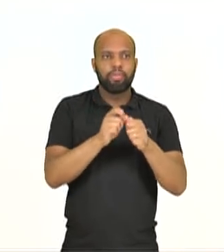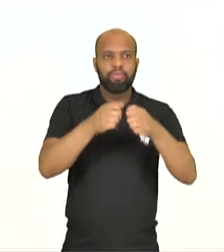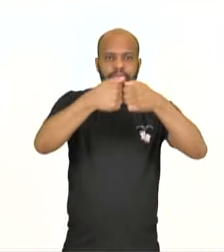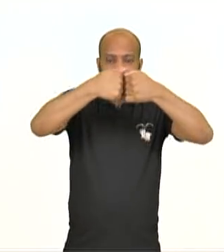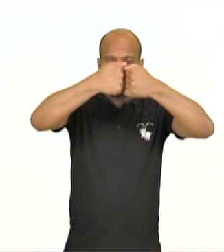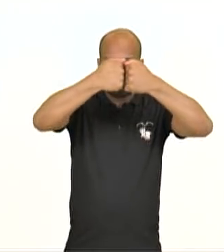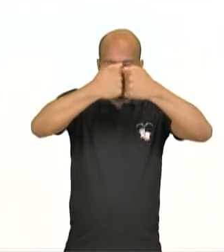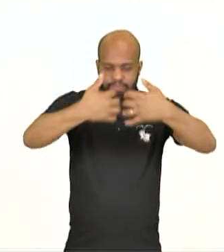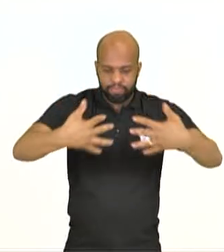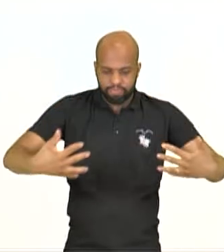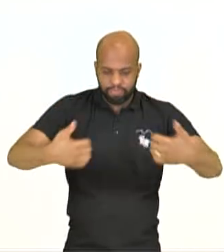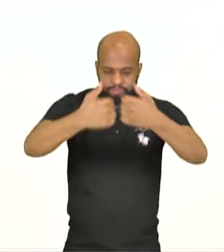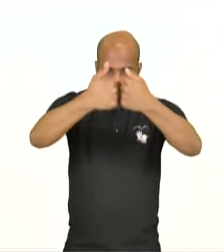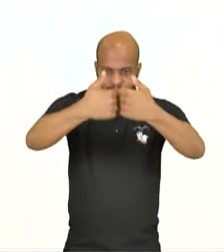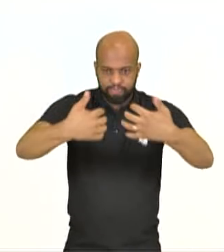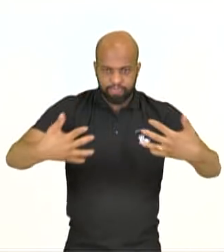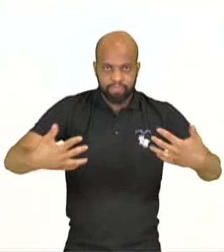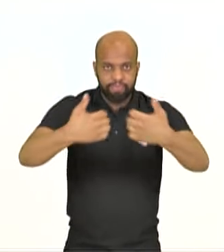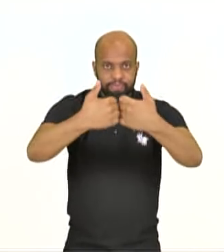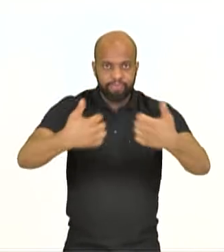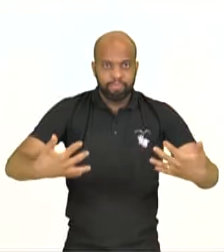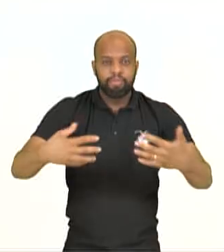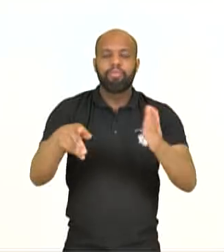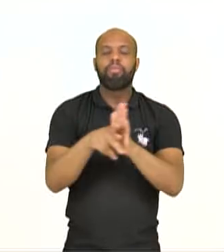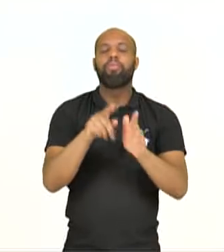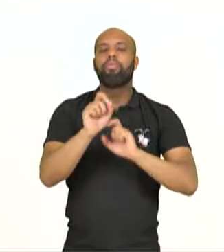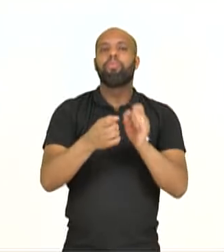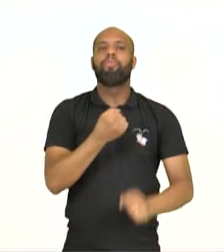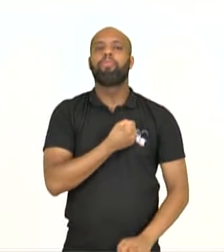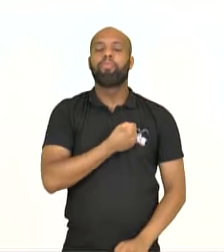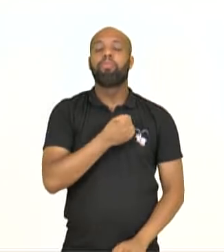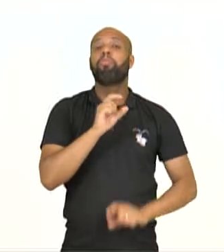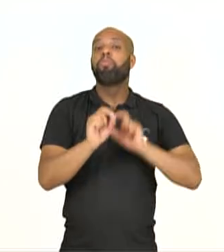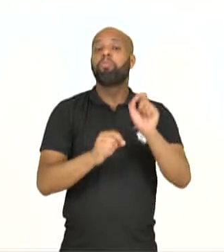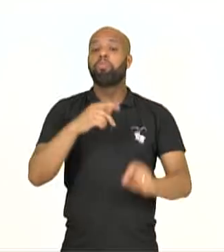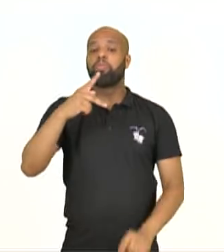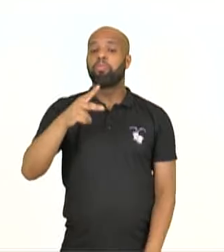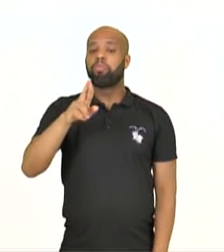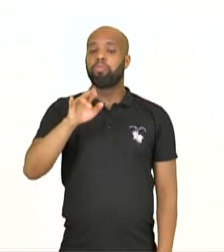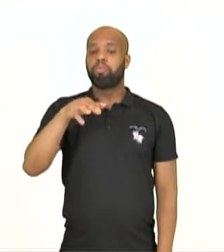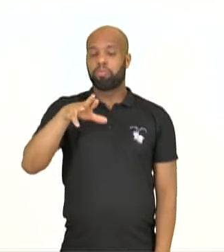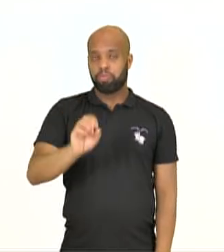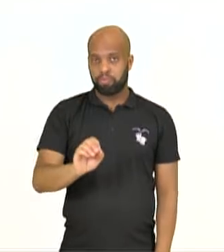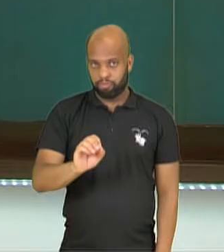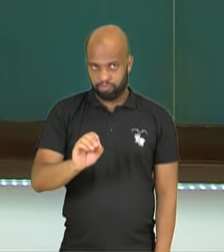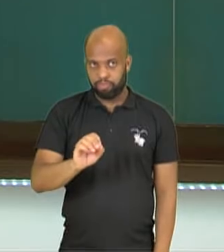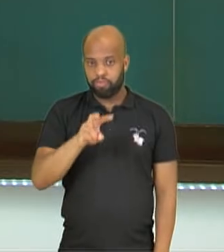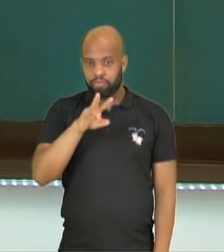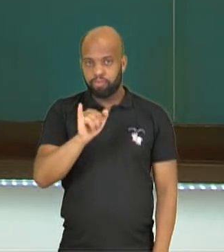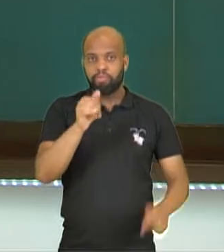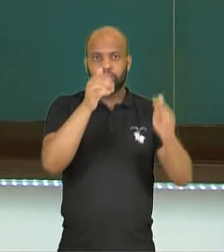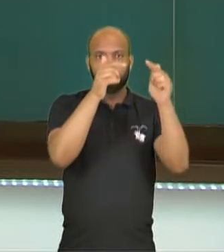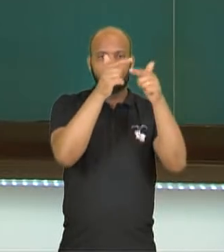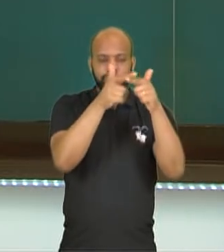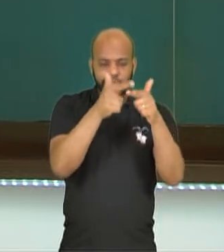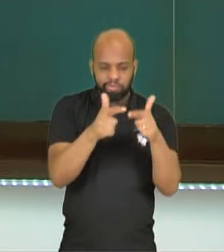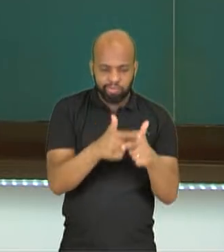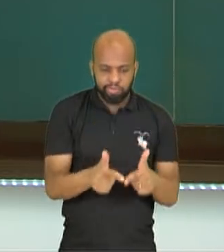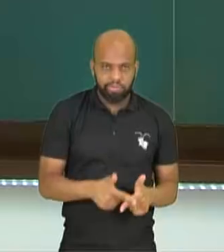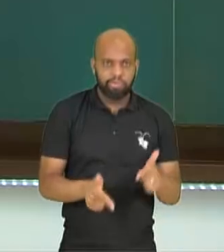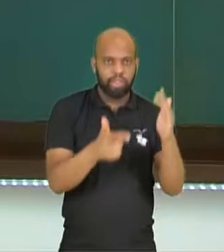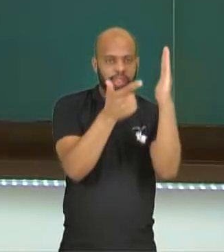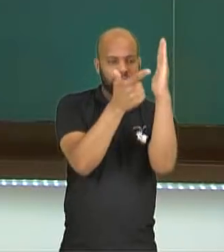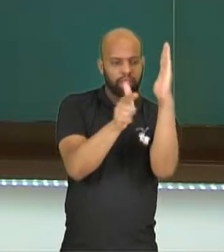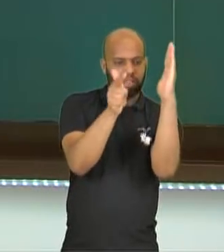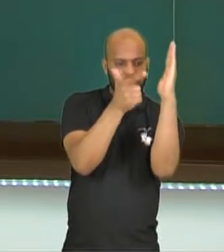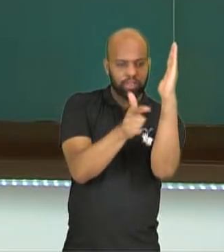tá bom? Então, a gente vai fazer a fatoração para conseguir descobrir uma raiz. Você vai dividindo pelos números primos e depois escreve ele na